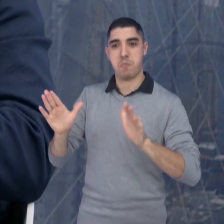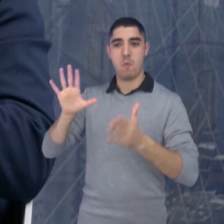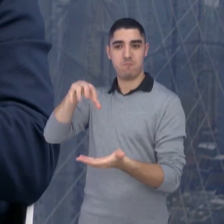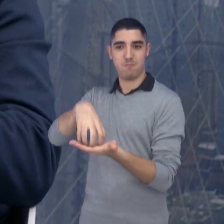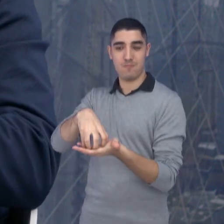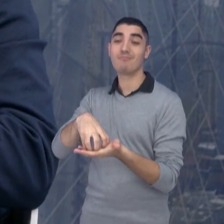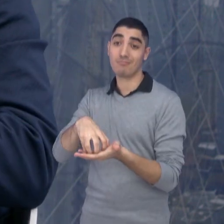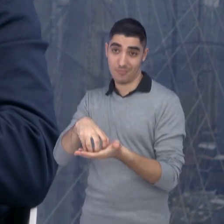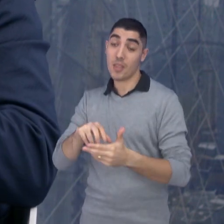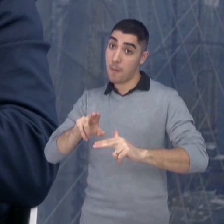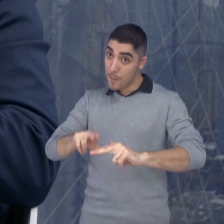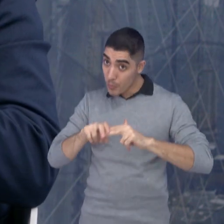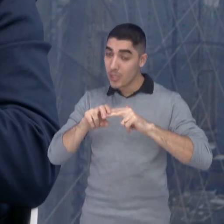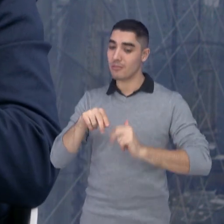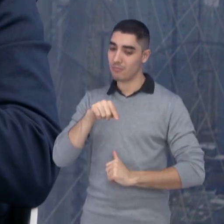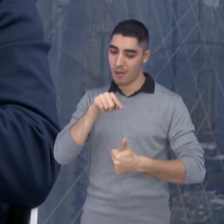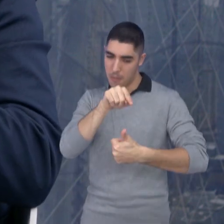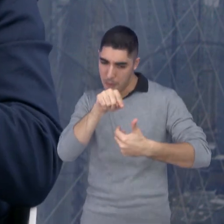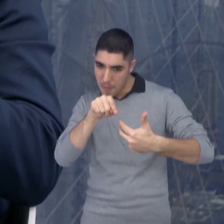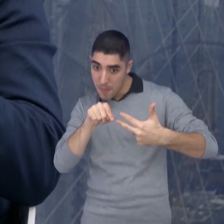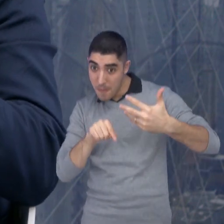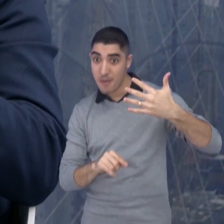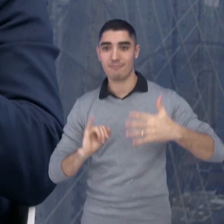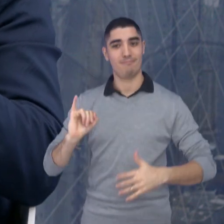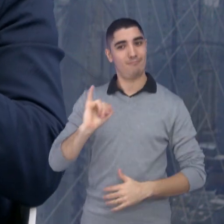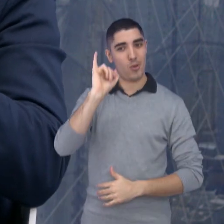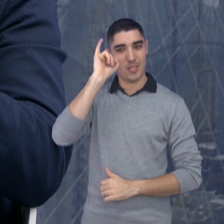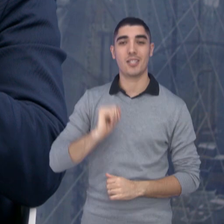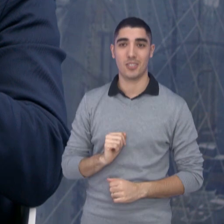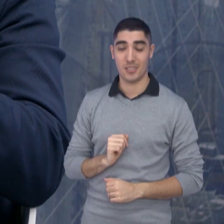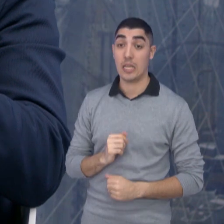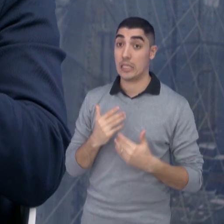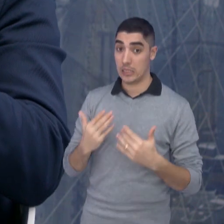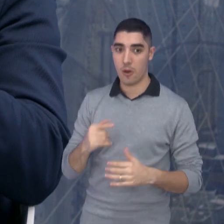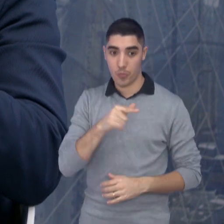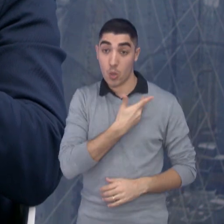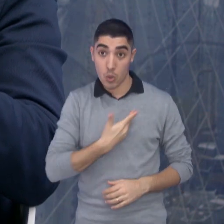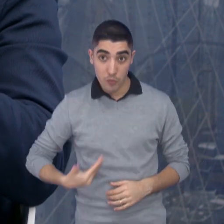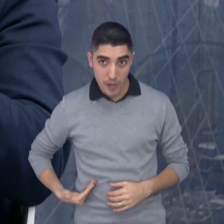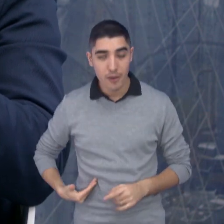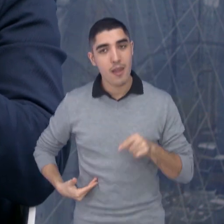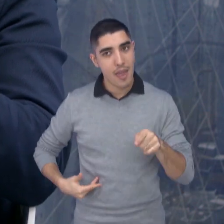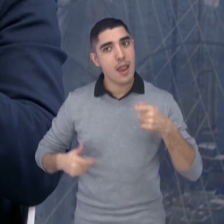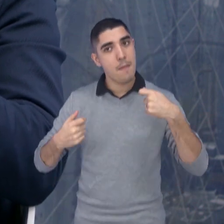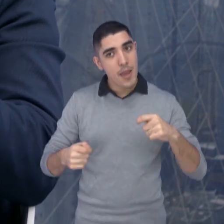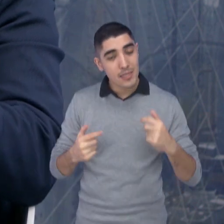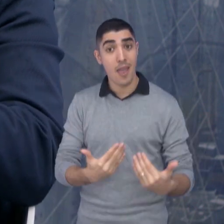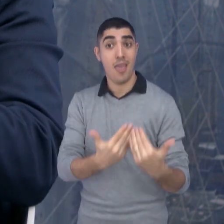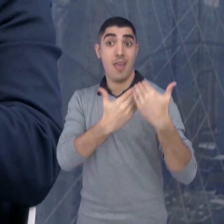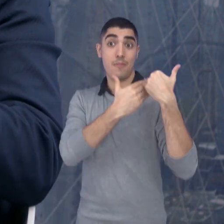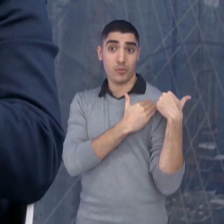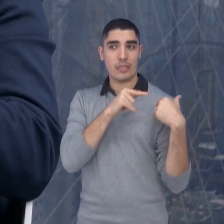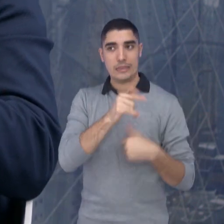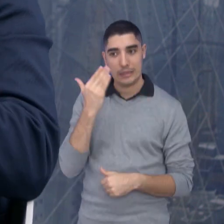produção, tudo isso é importante e deve ser levado em conta, e essa é a missão que o setor público tem, inclusive de oferta de conhecimento